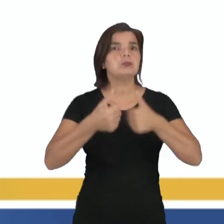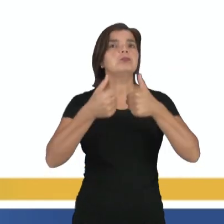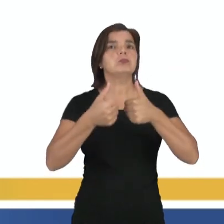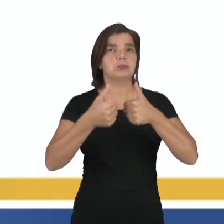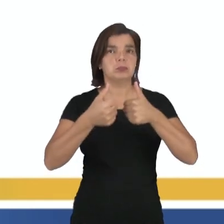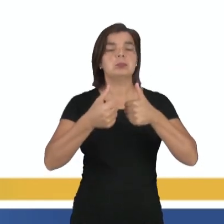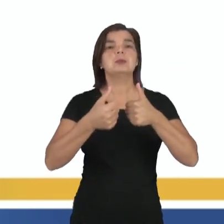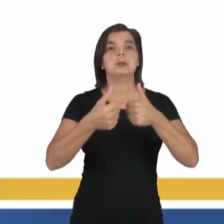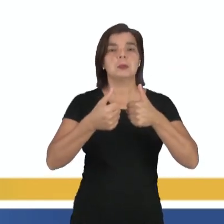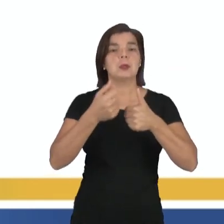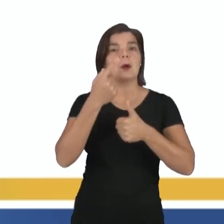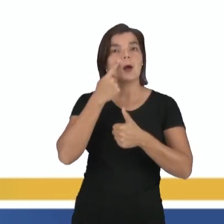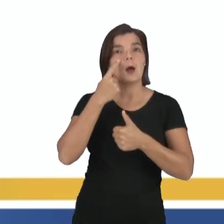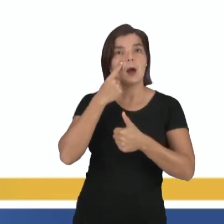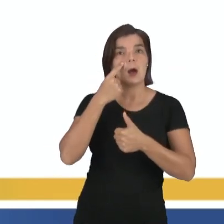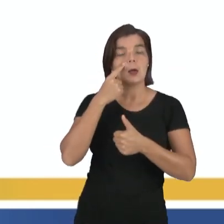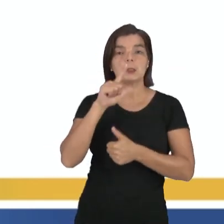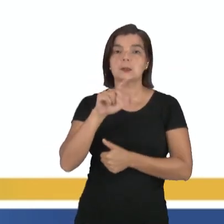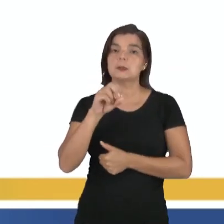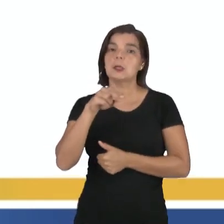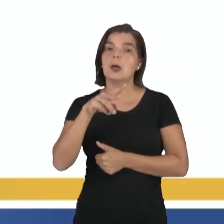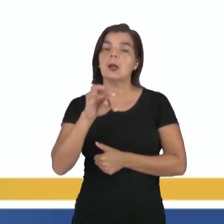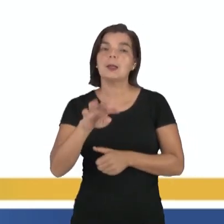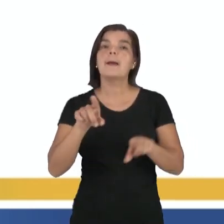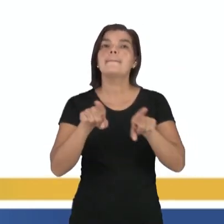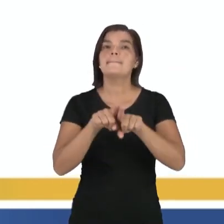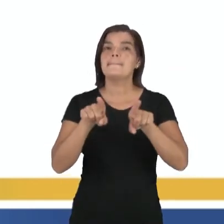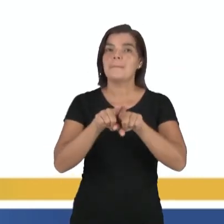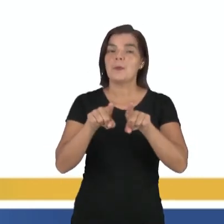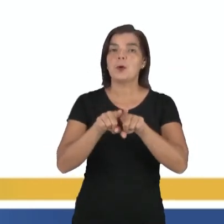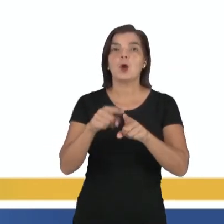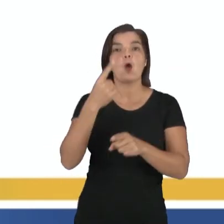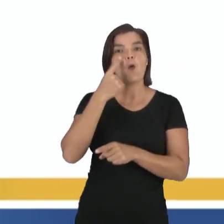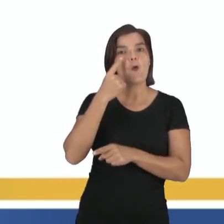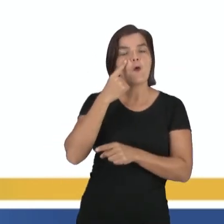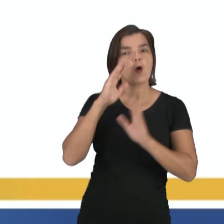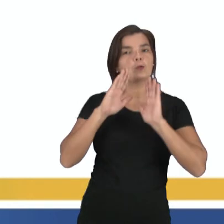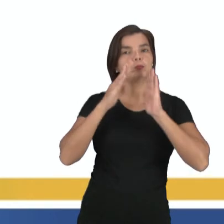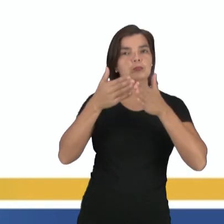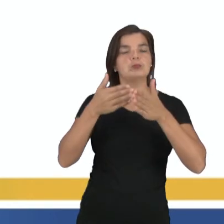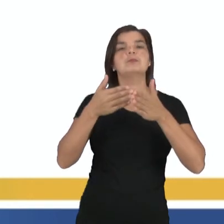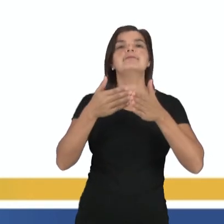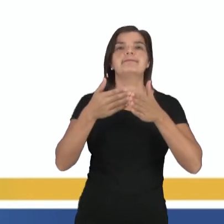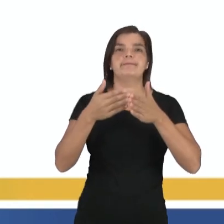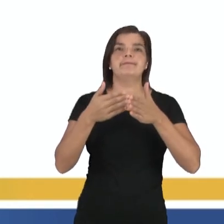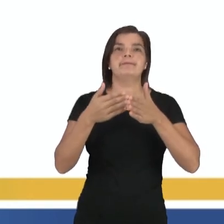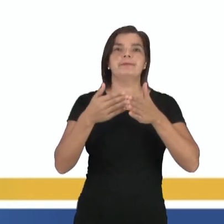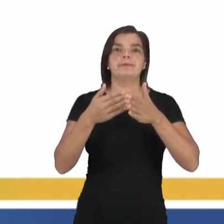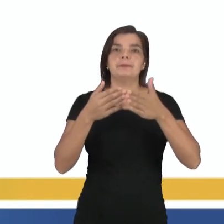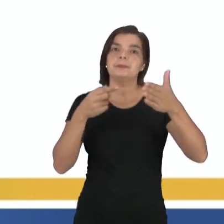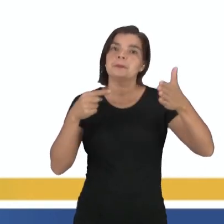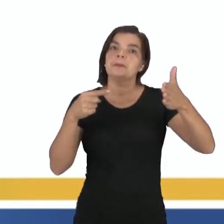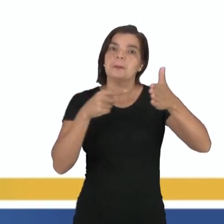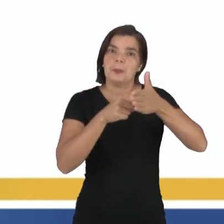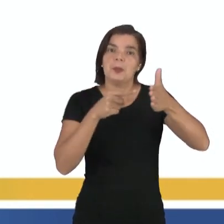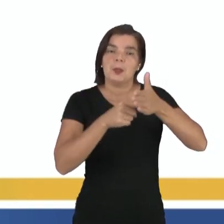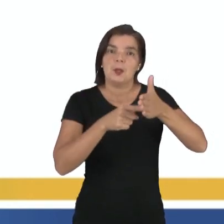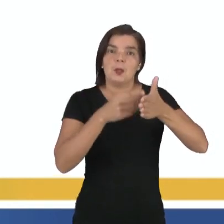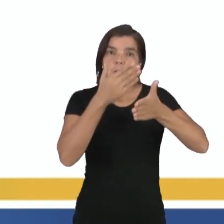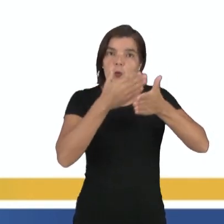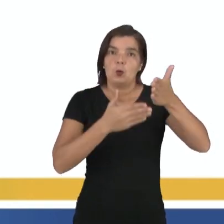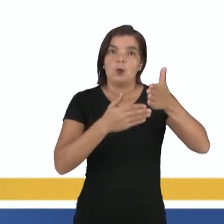positivo ali na lente convergente para a lente divergente? É porque em umas tu verificar o foco dela, que é aquele que passa pela linha do